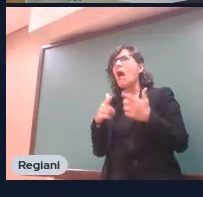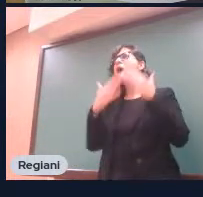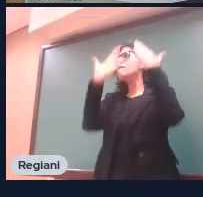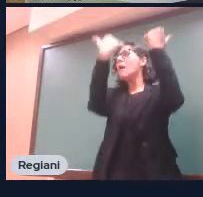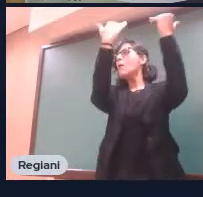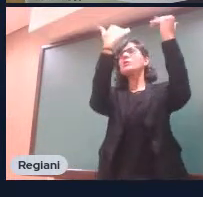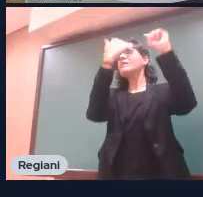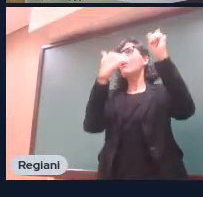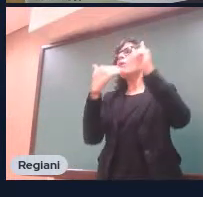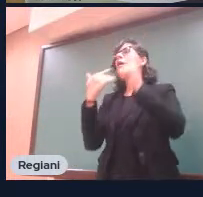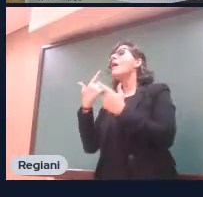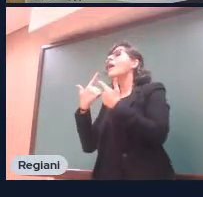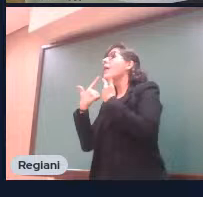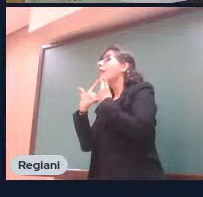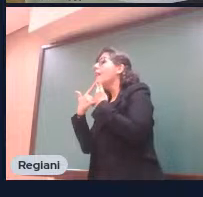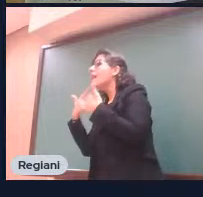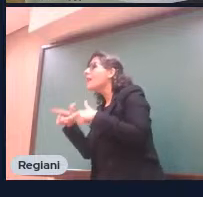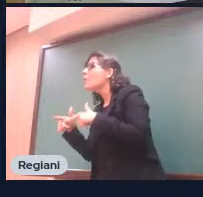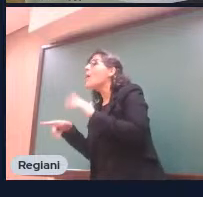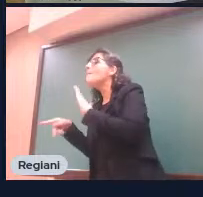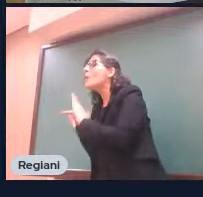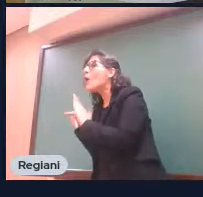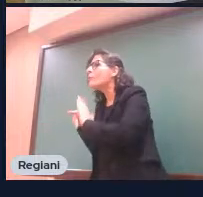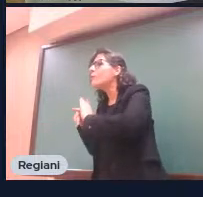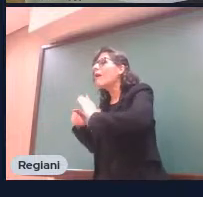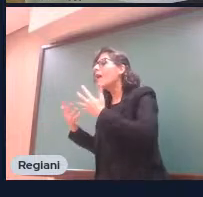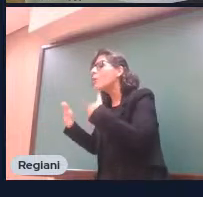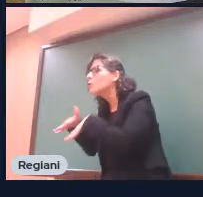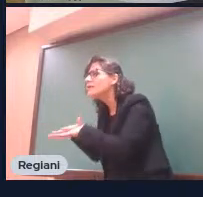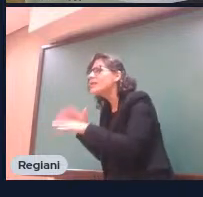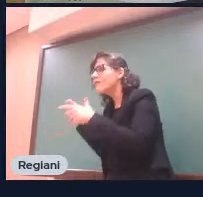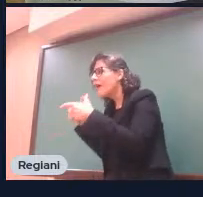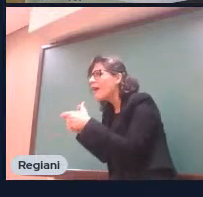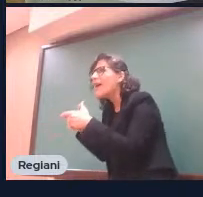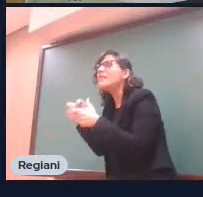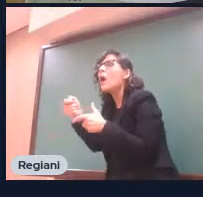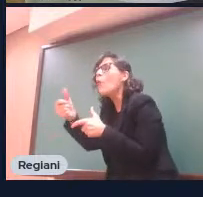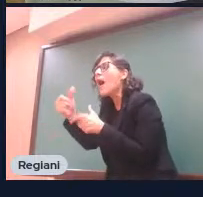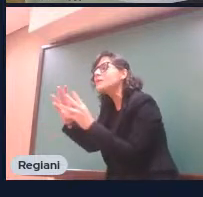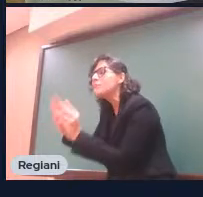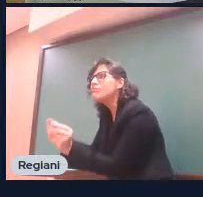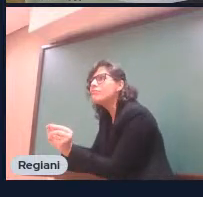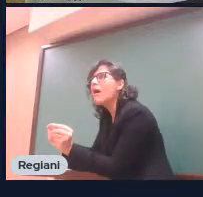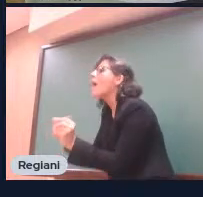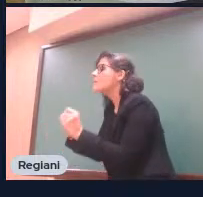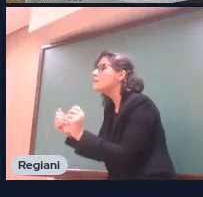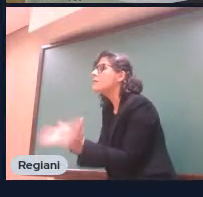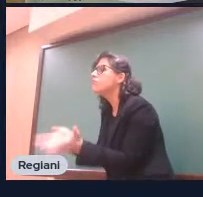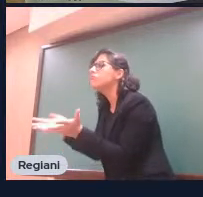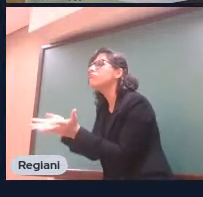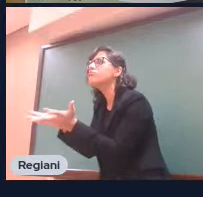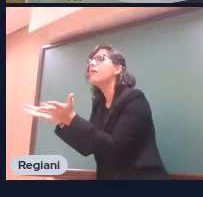ones and the endangered ones, which will show the new ways, because they need new approaches.